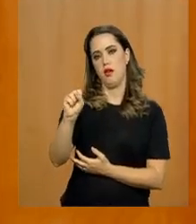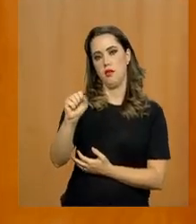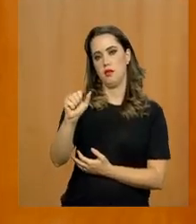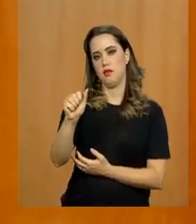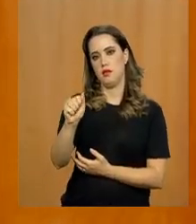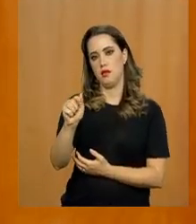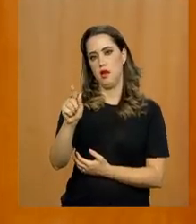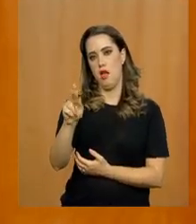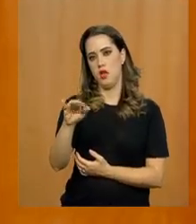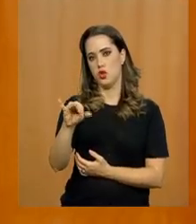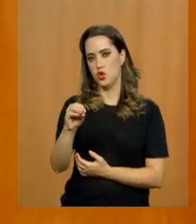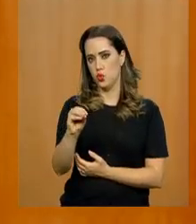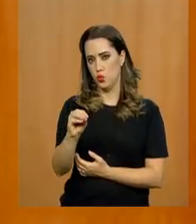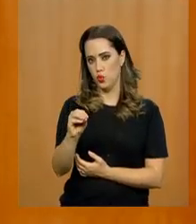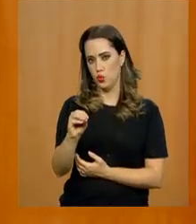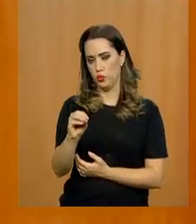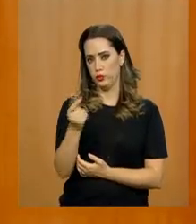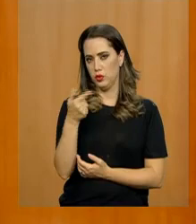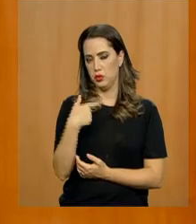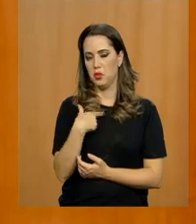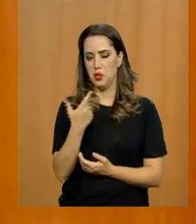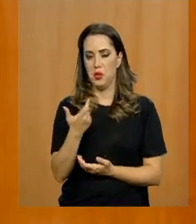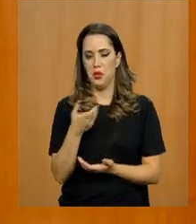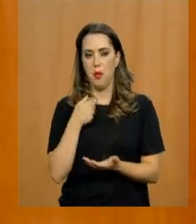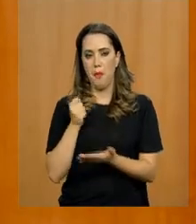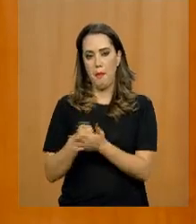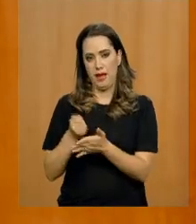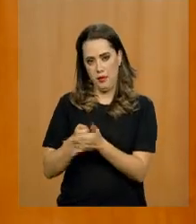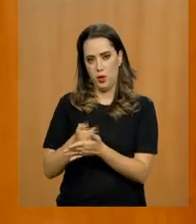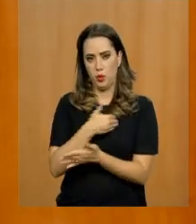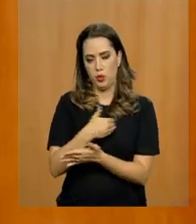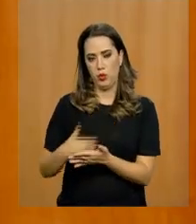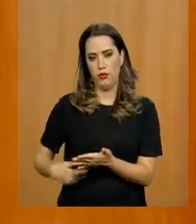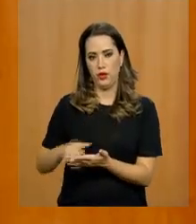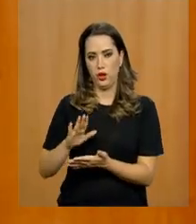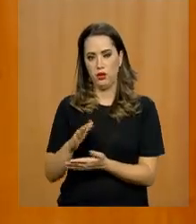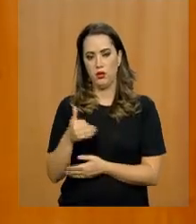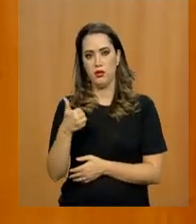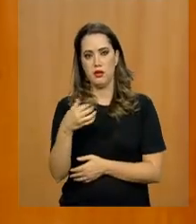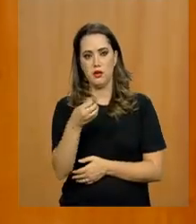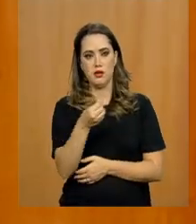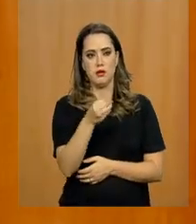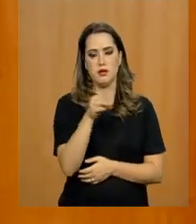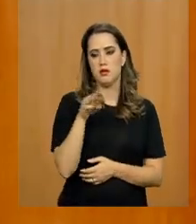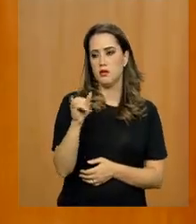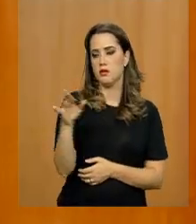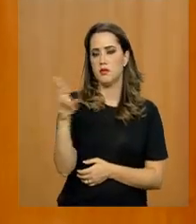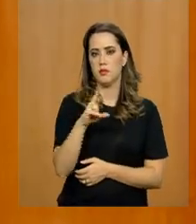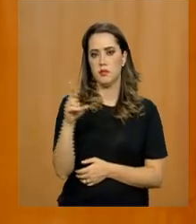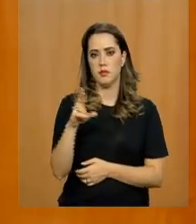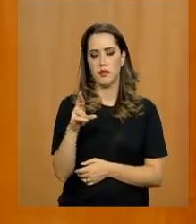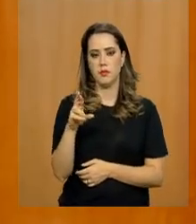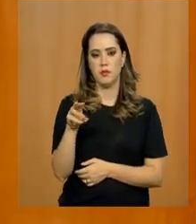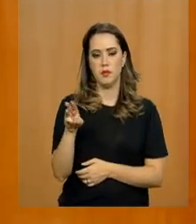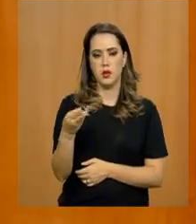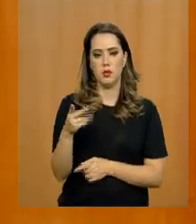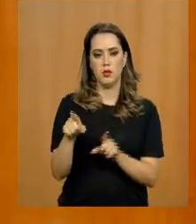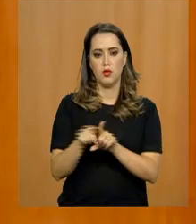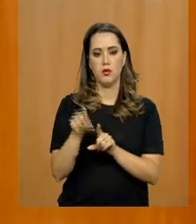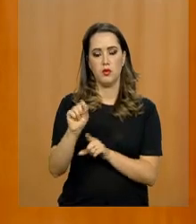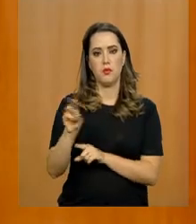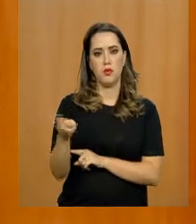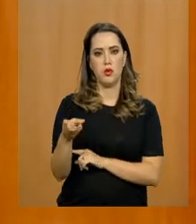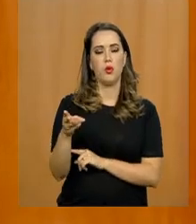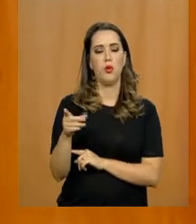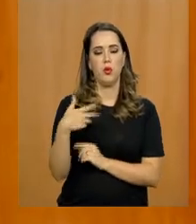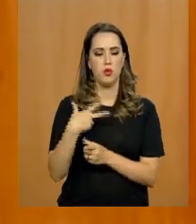por um recebimento do governo no valor de 160 milhões e outras oferecer maior com certeza de 160 milhões